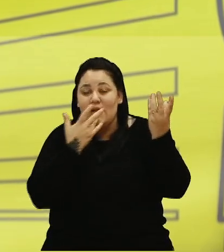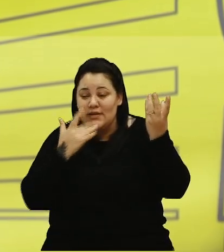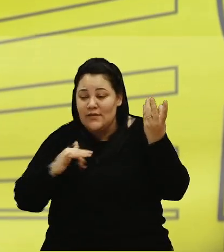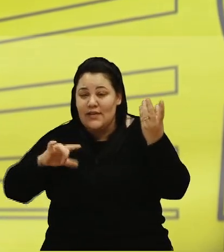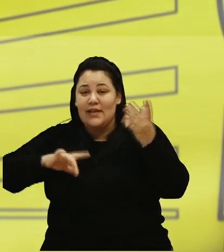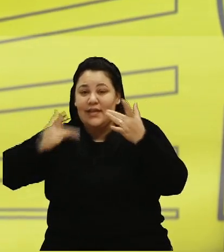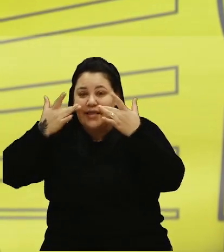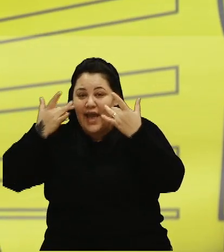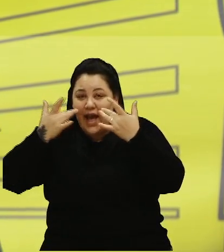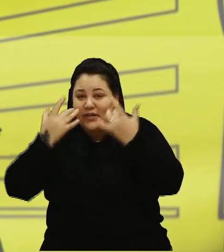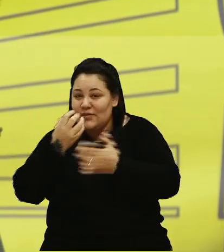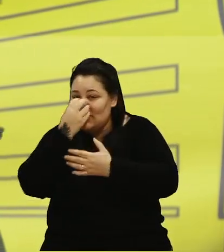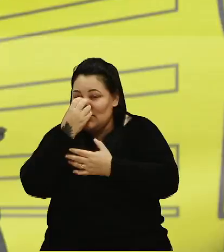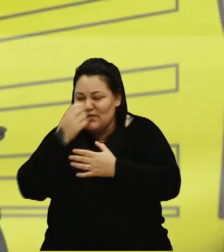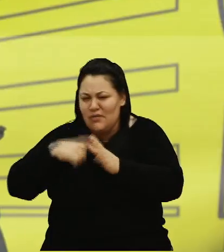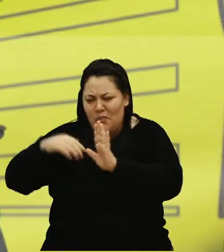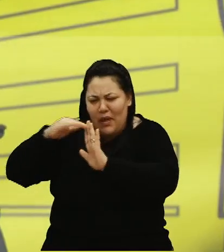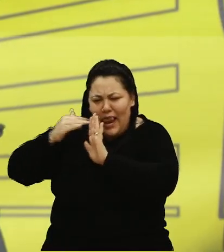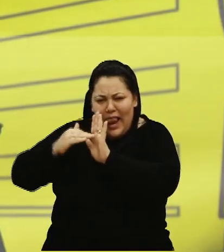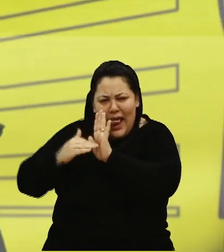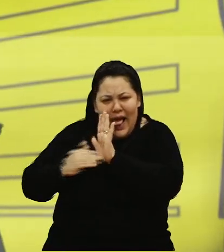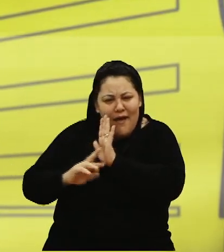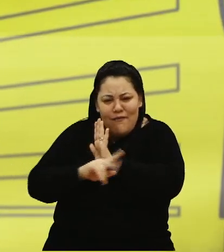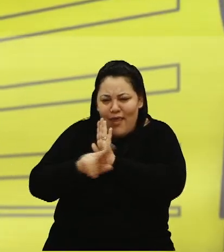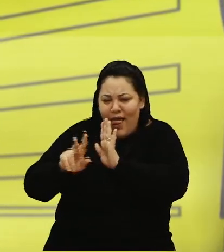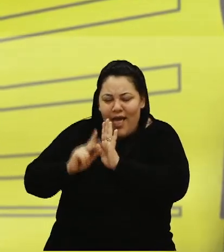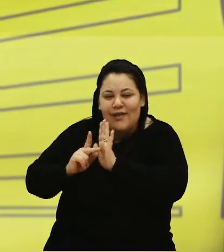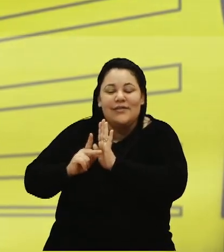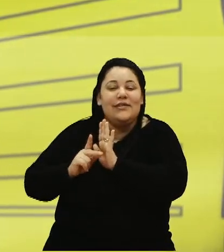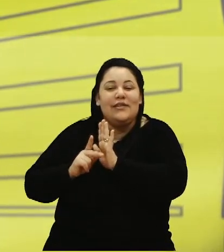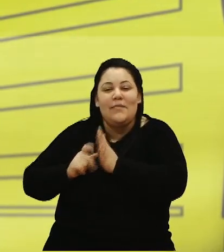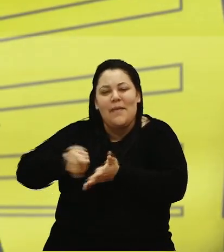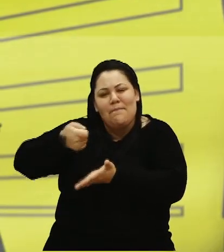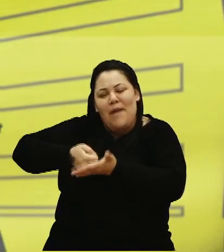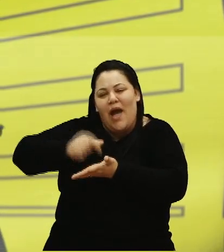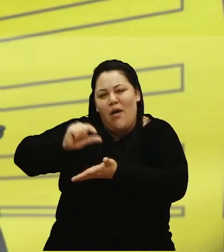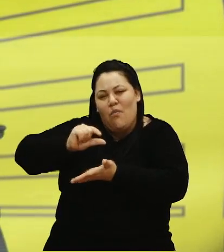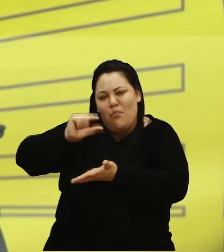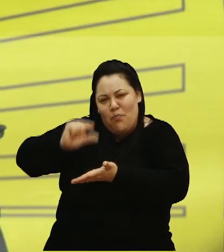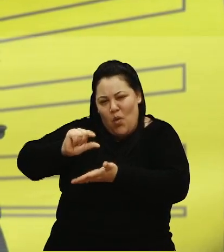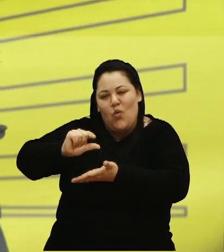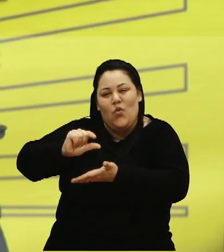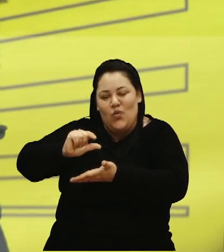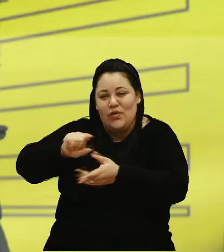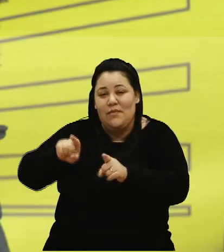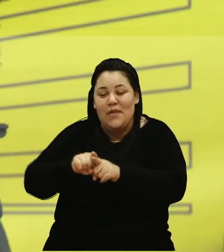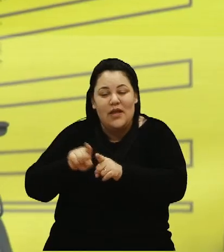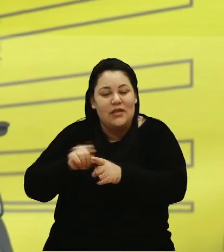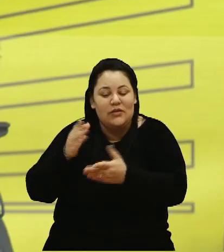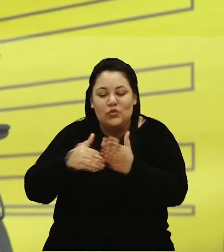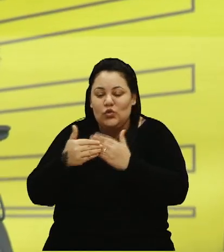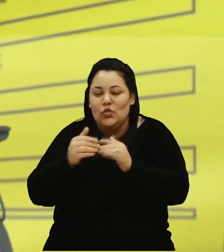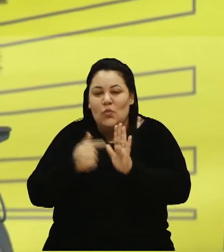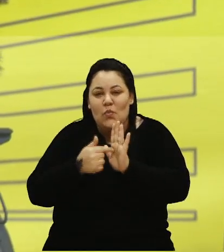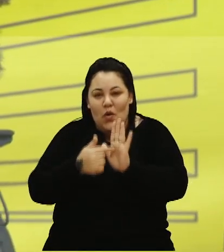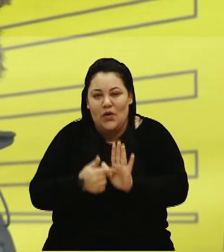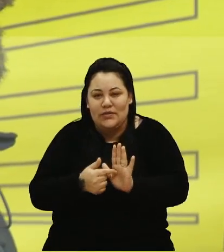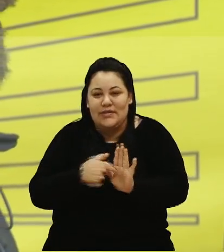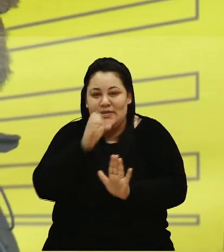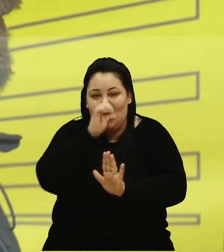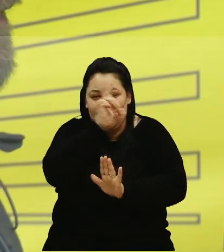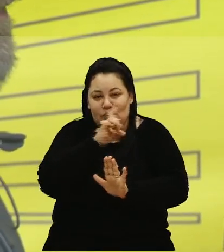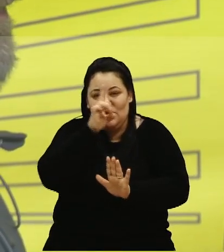cães, então é uma programação diversa e um ingressinho popular, né? Então, tudo indica que o final de semana, o primeiro final de